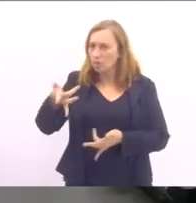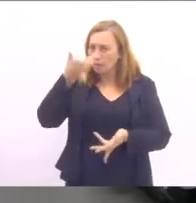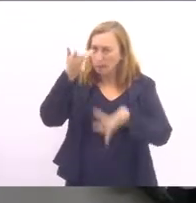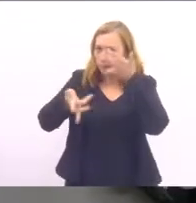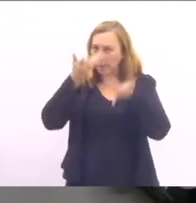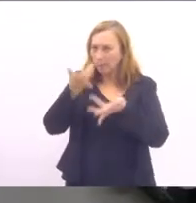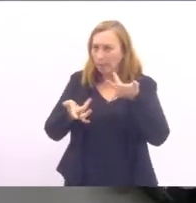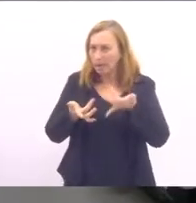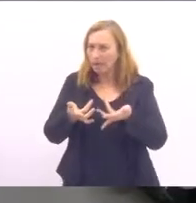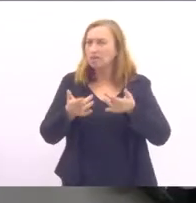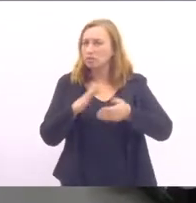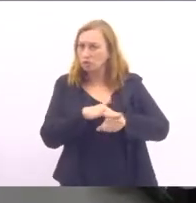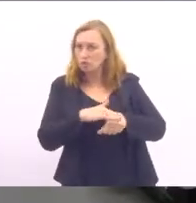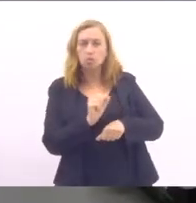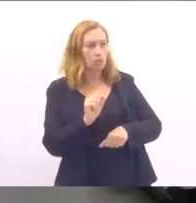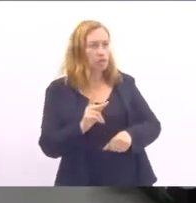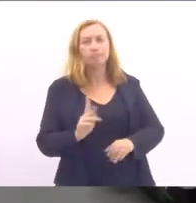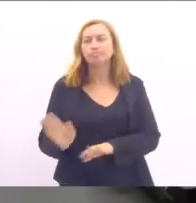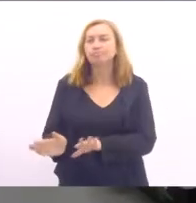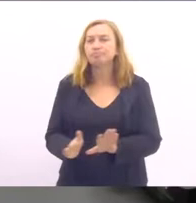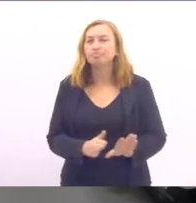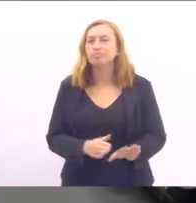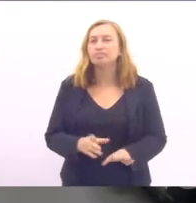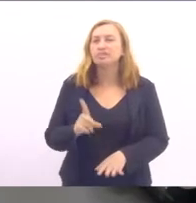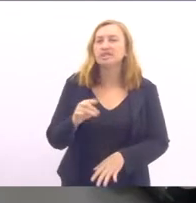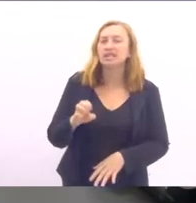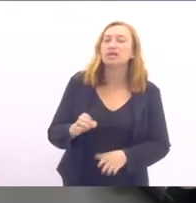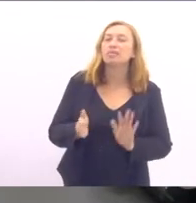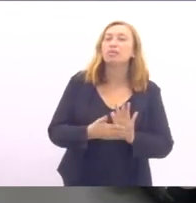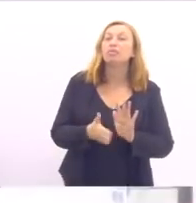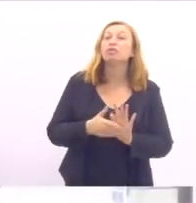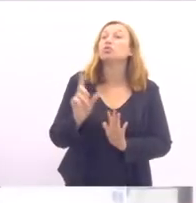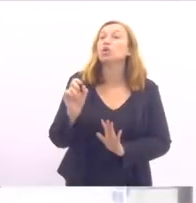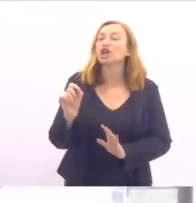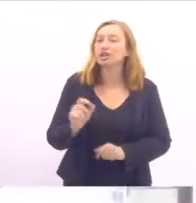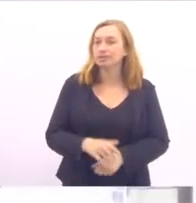está. Tá bom. Então, o que a Denise propõe aqui?